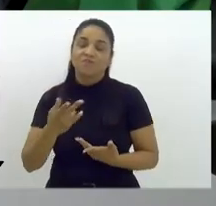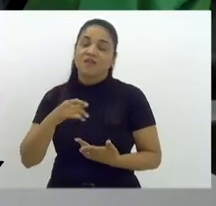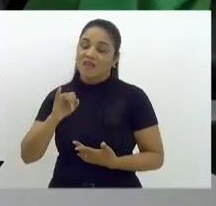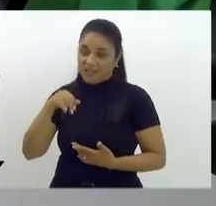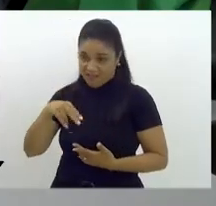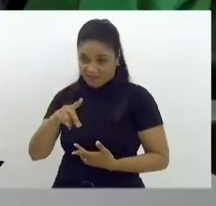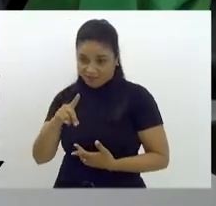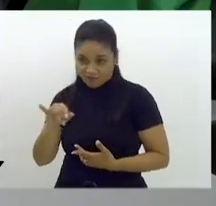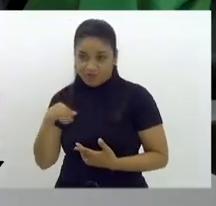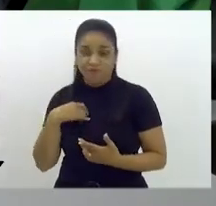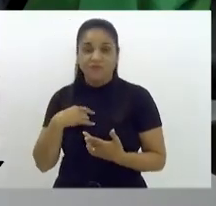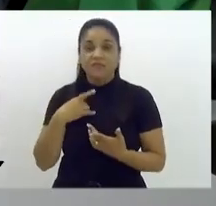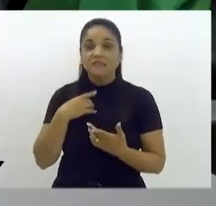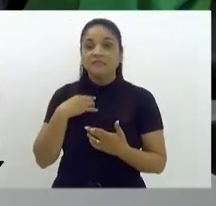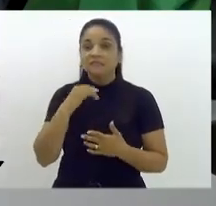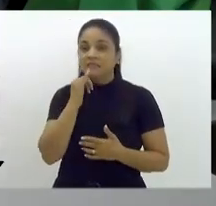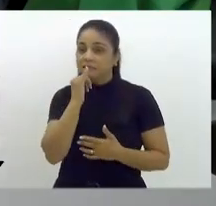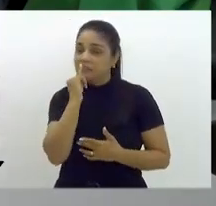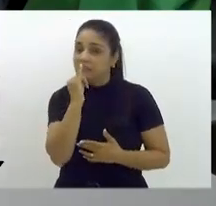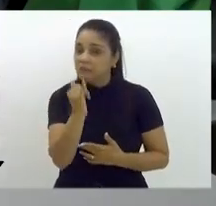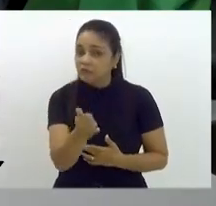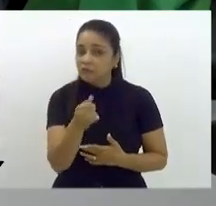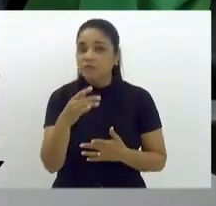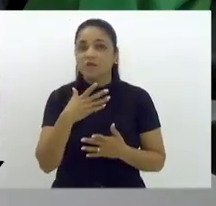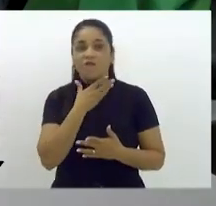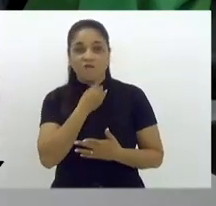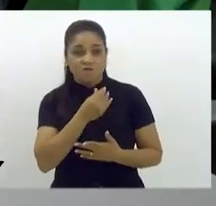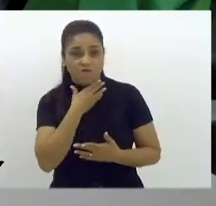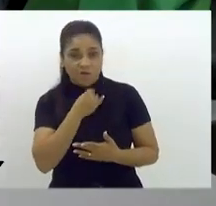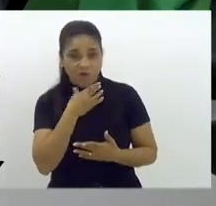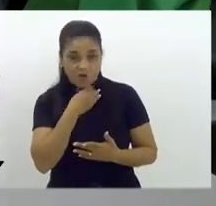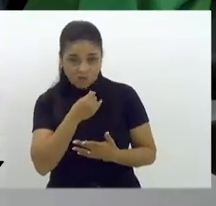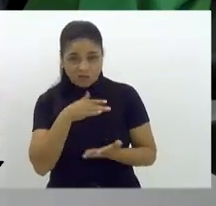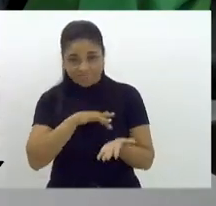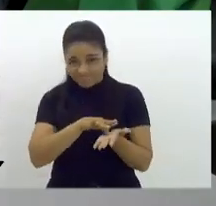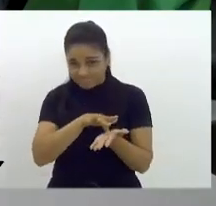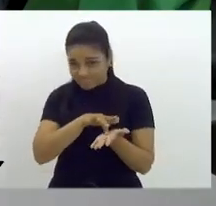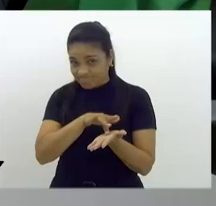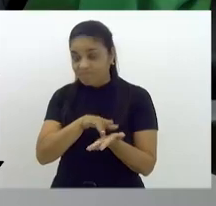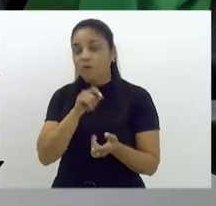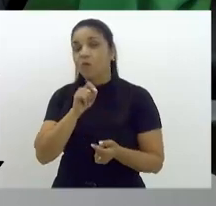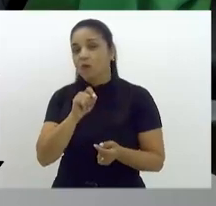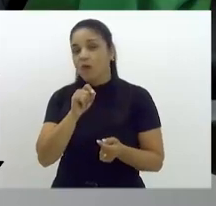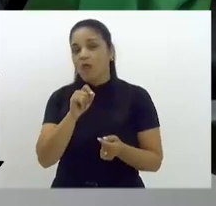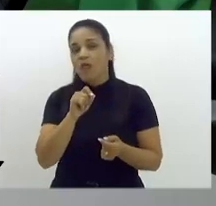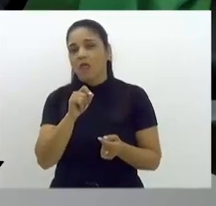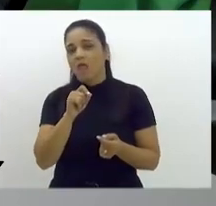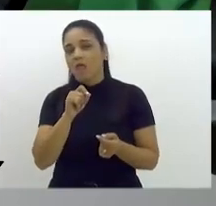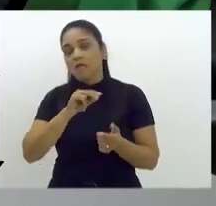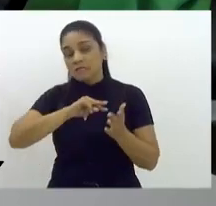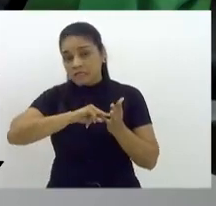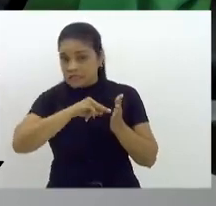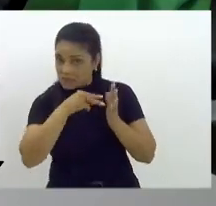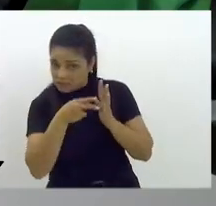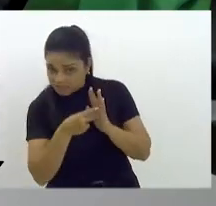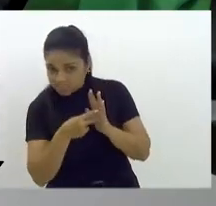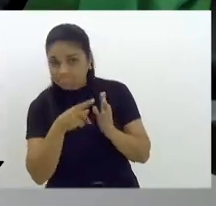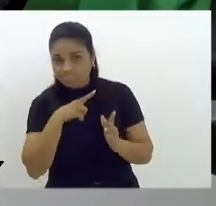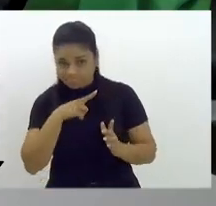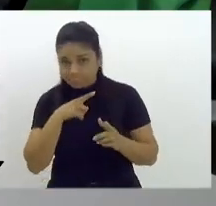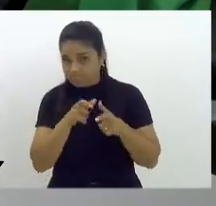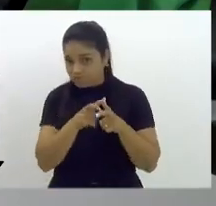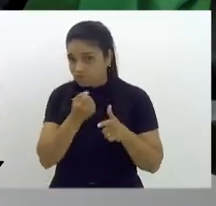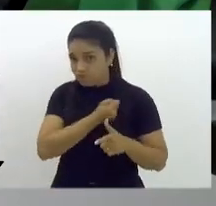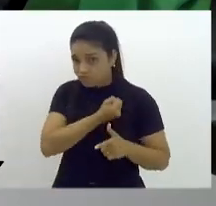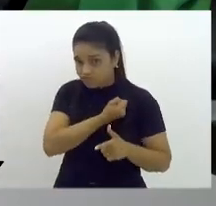essas denúncias falsas são assim na minha concepção seria uma das perguntas que eu ia colocar se são significativas porque eu acho muito